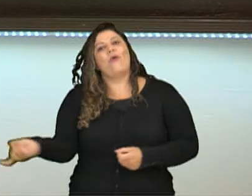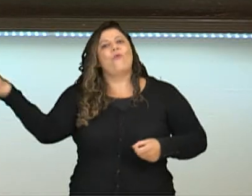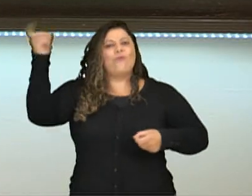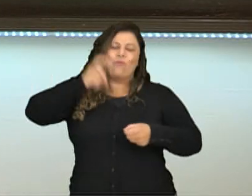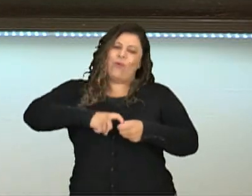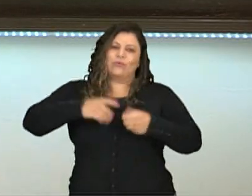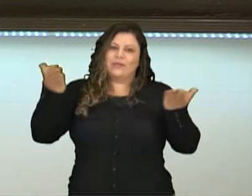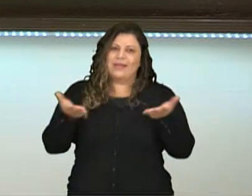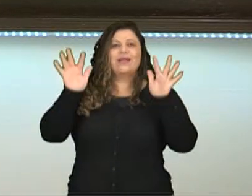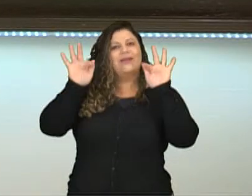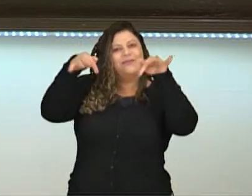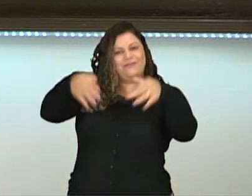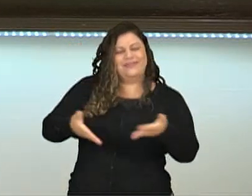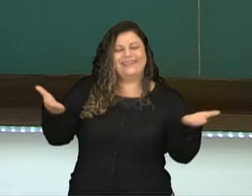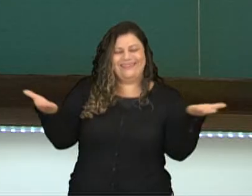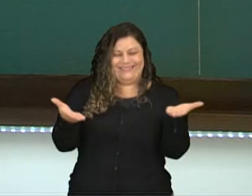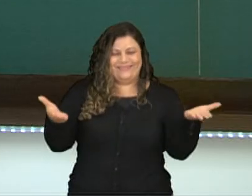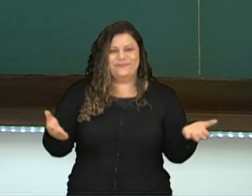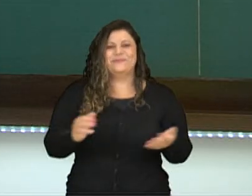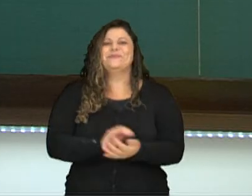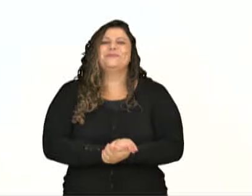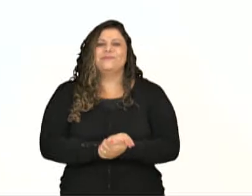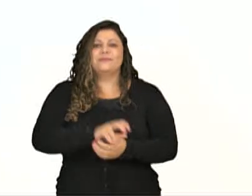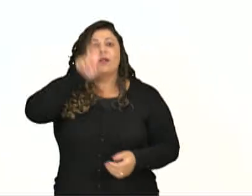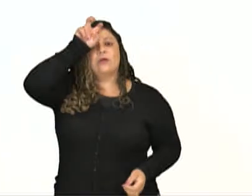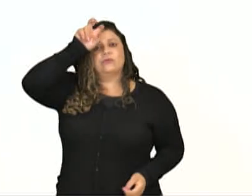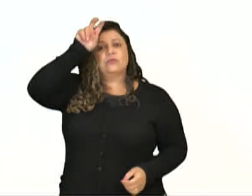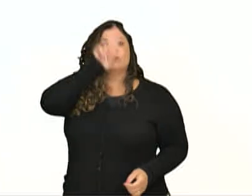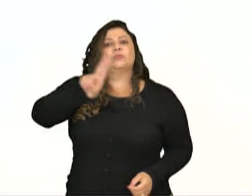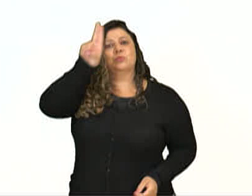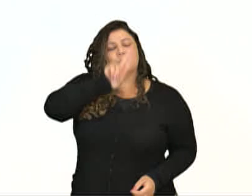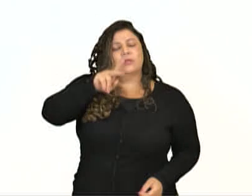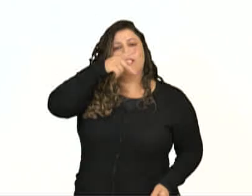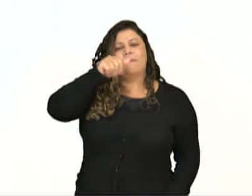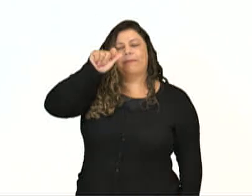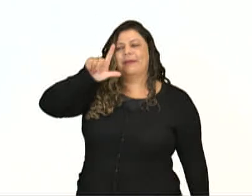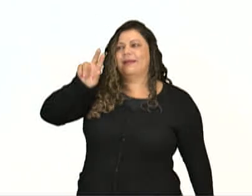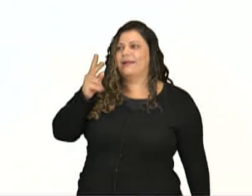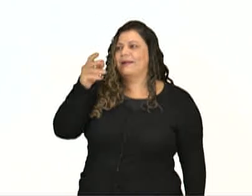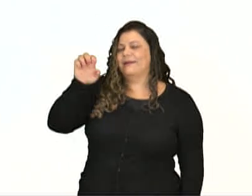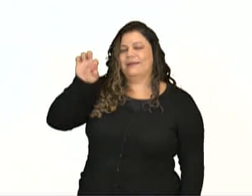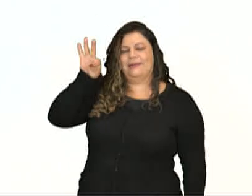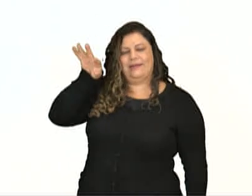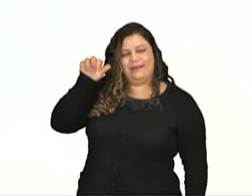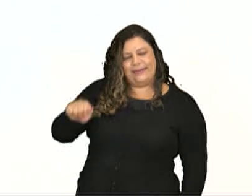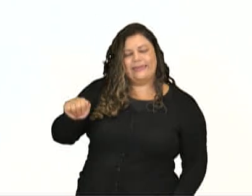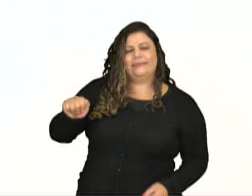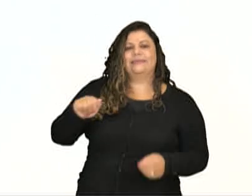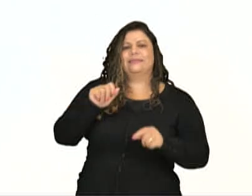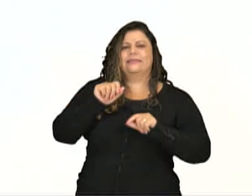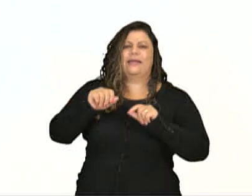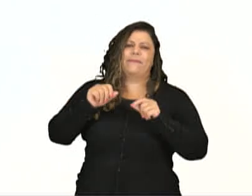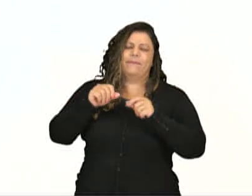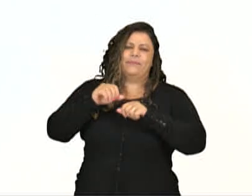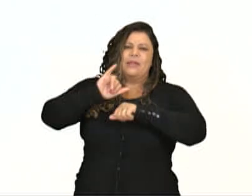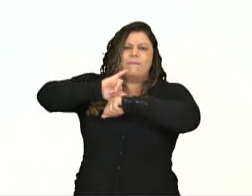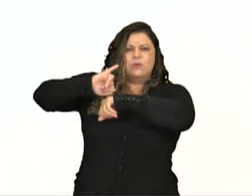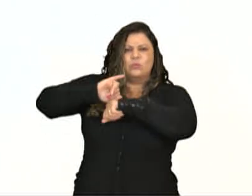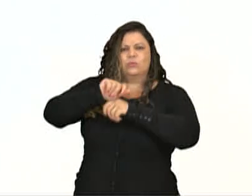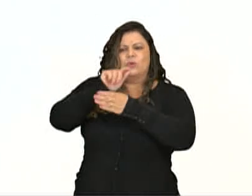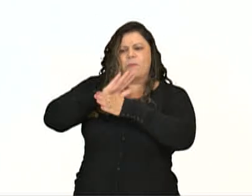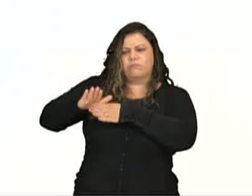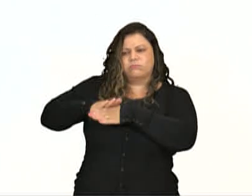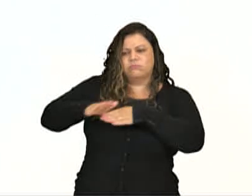Voltei. Vamos finalizar aí? Bora lá. Os egípcios usavam as paletas para moer pigmentos de malaquita, galeno, enfim, minérios.